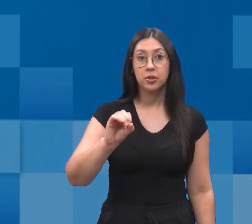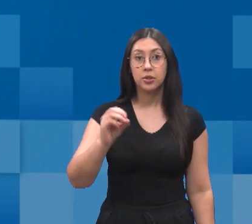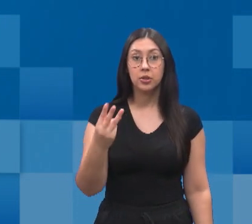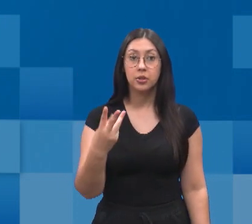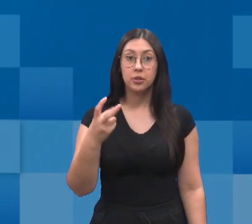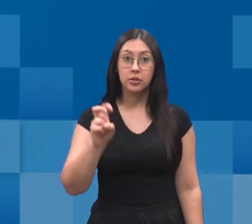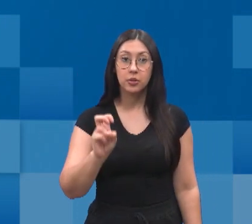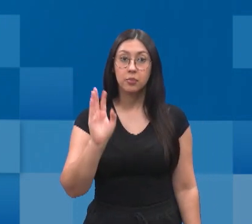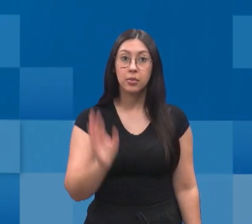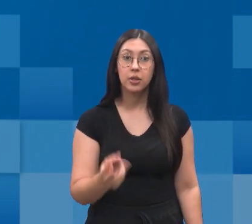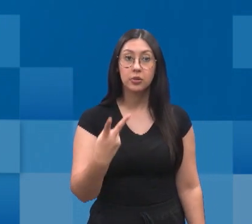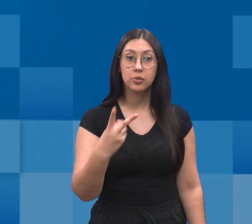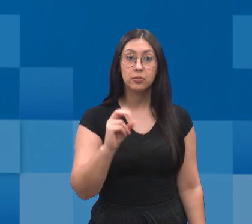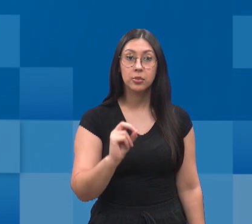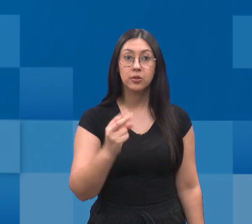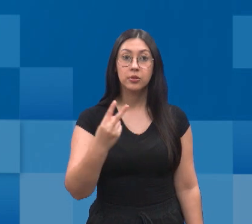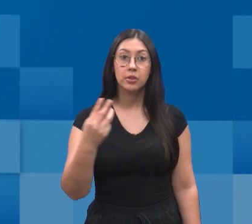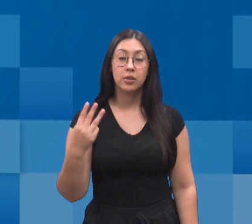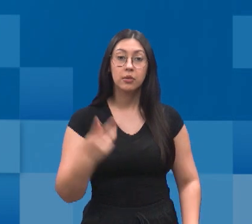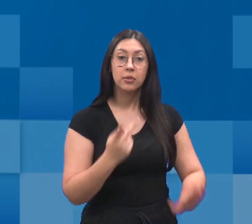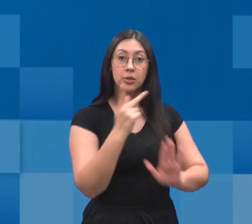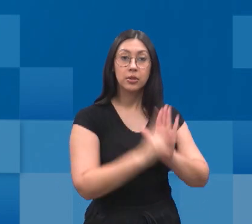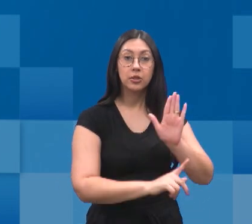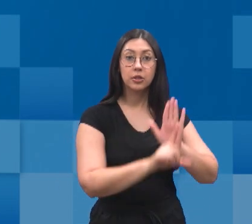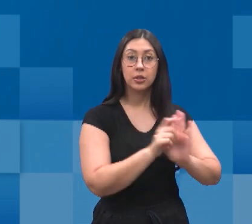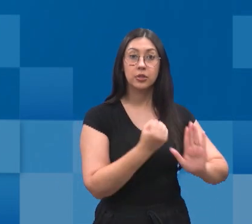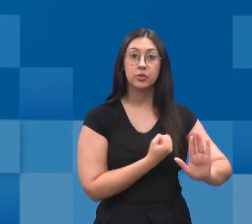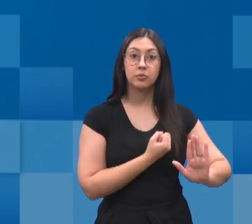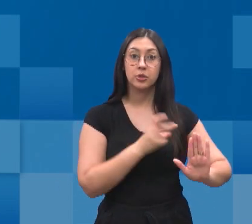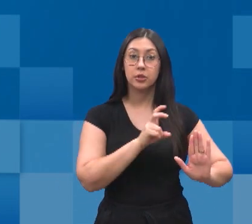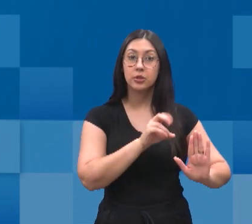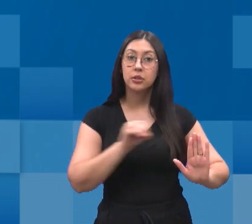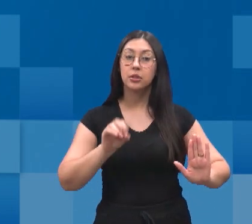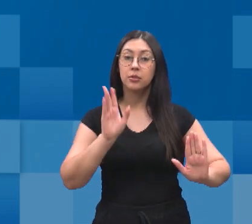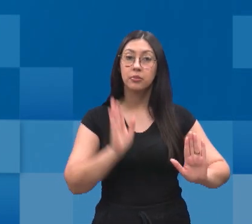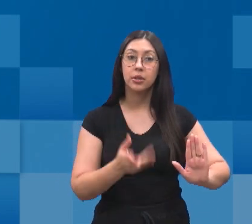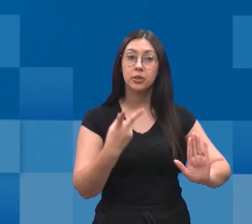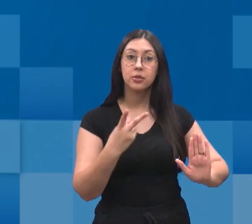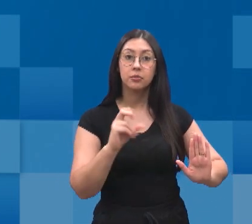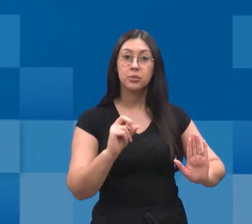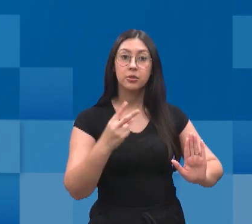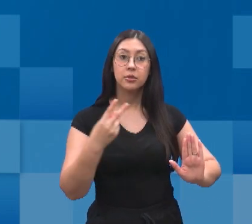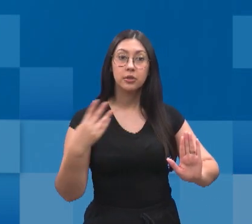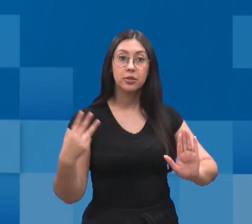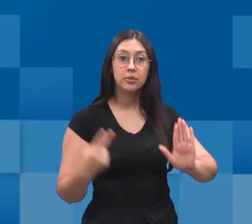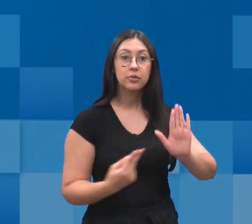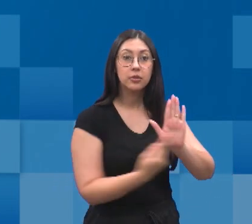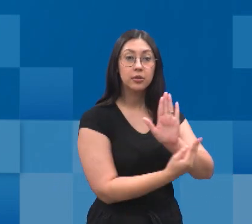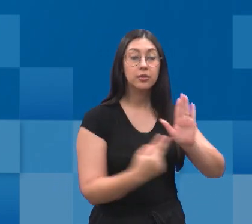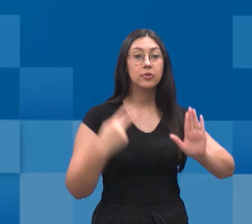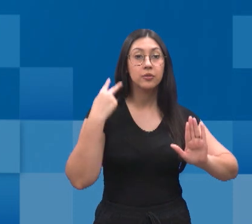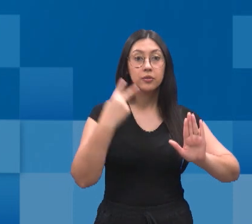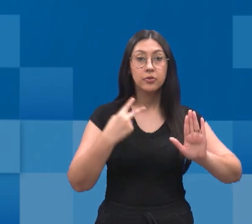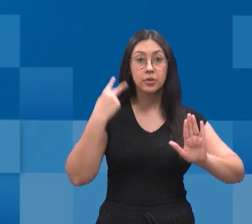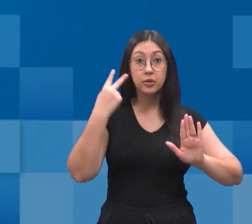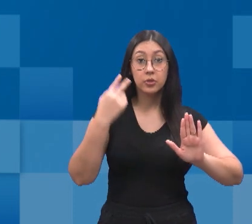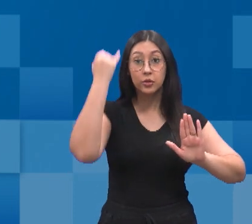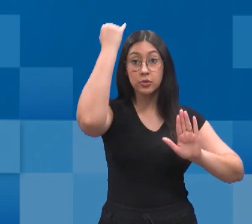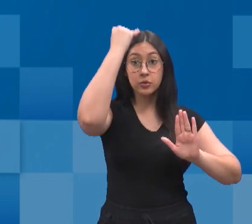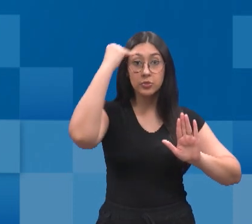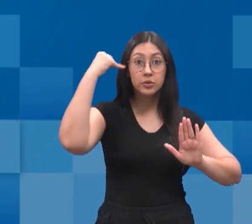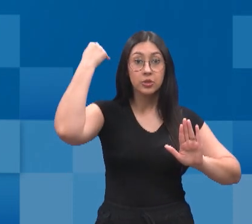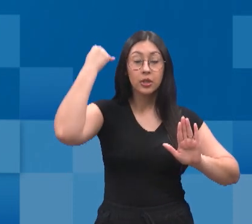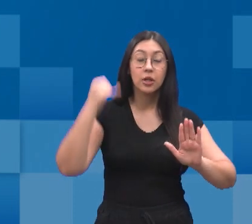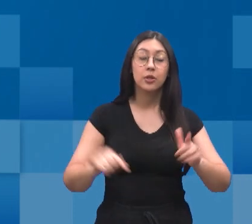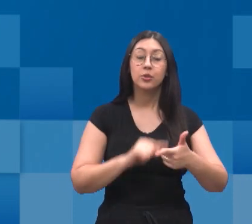17.035/2023, projeto de lei número 500/2023, autoria do vereador Dr. José Cláudio